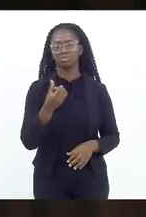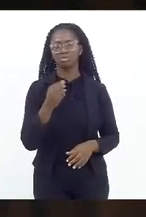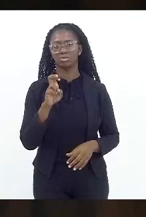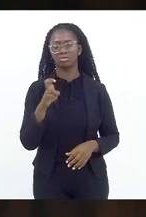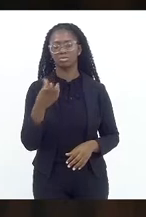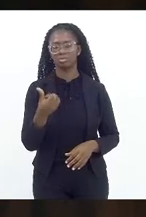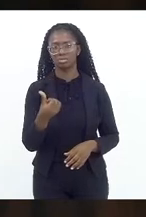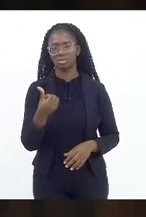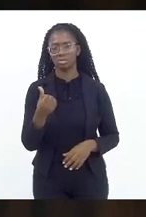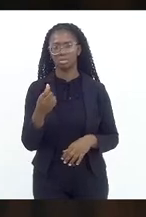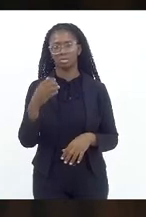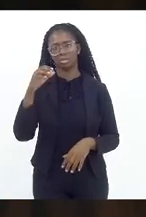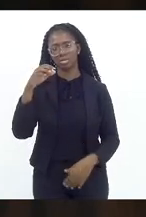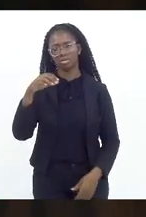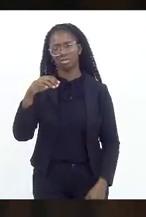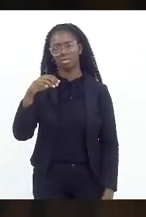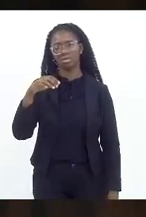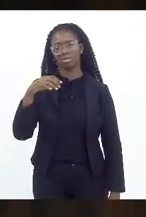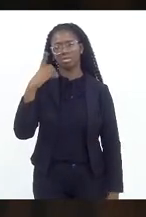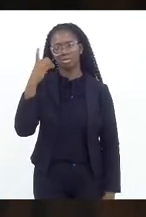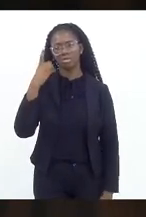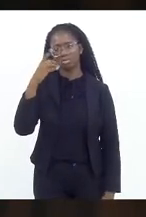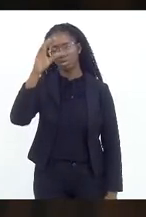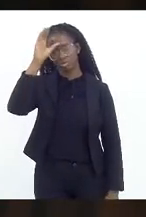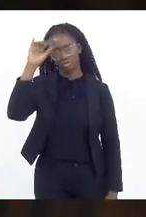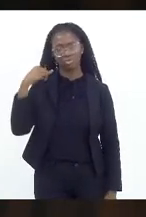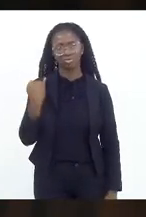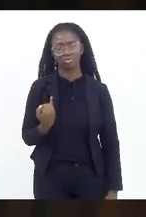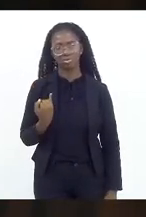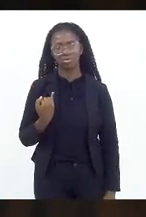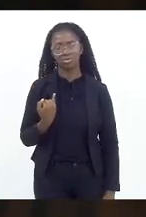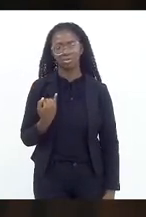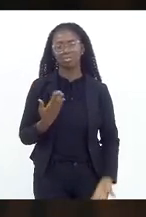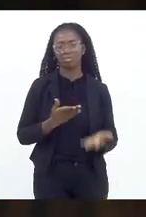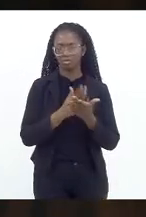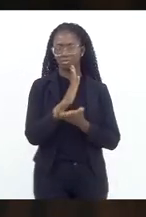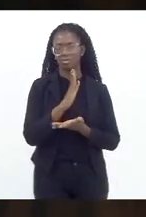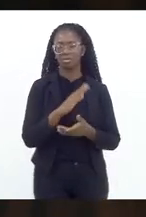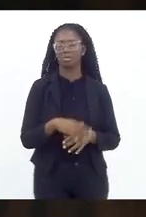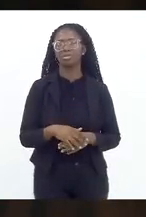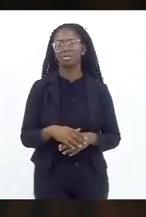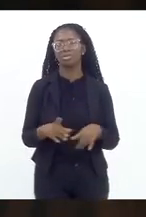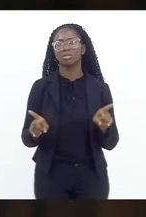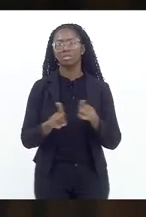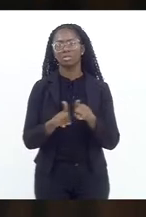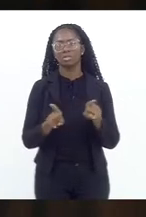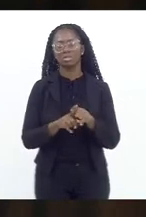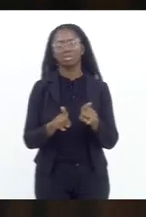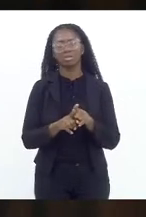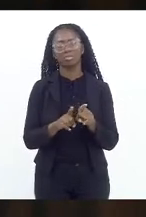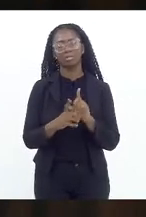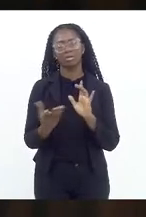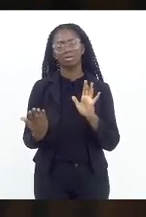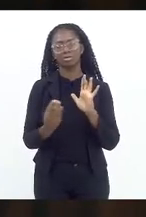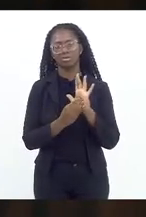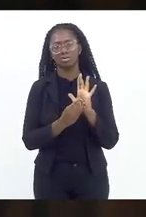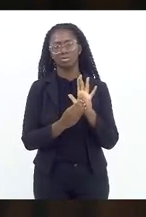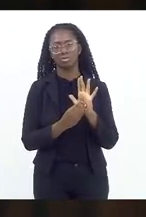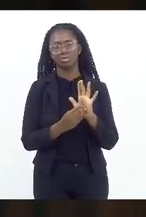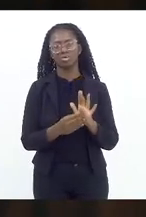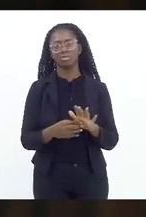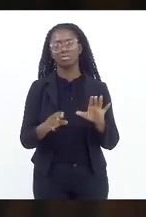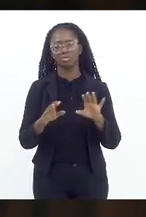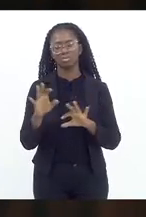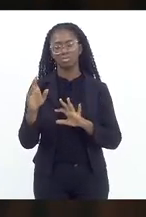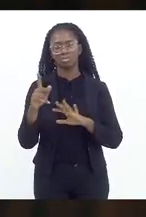4656/2021 da deputada Tia Ju. Os senhores que aprovam permaneçam como estão. Aprovado. Há sobre a mesa o requerimento de inclusão na ordem do dia o